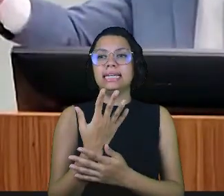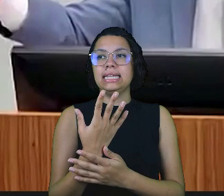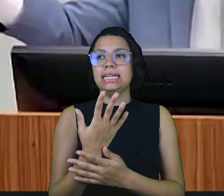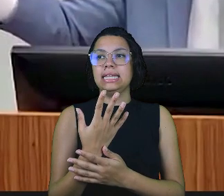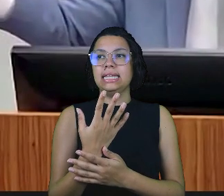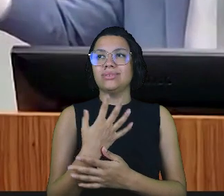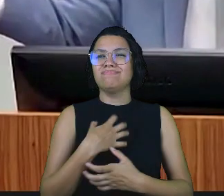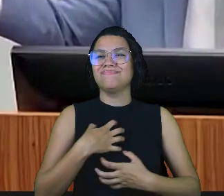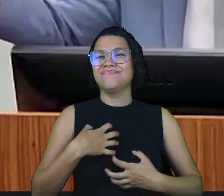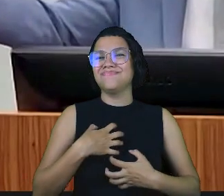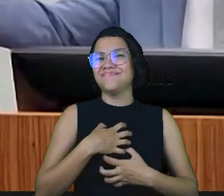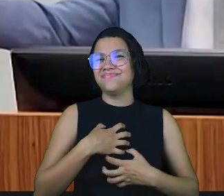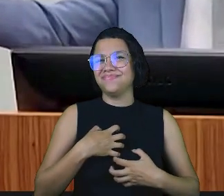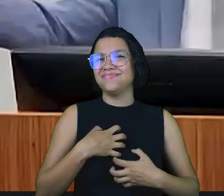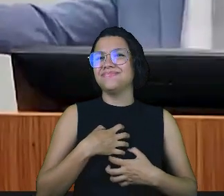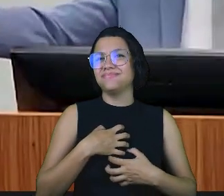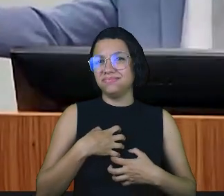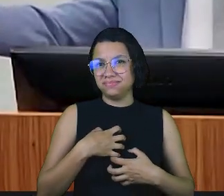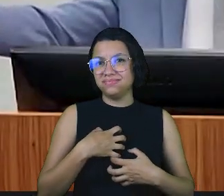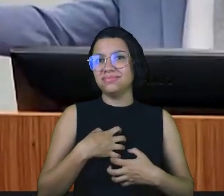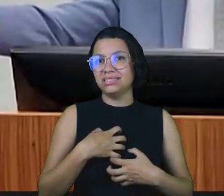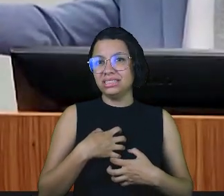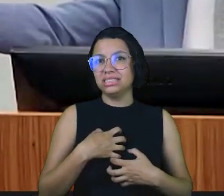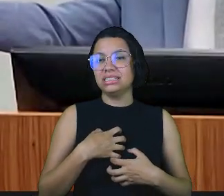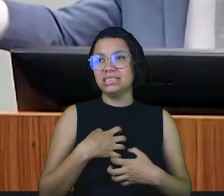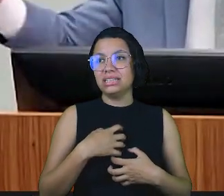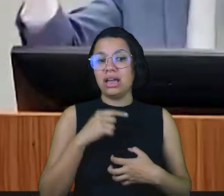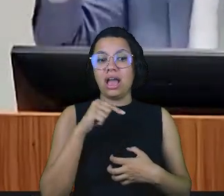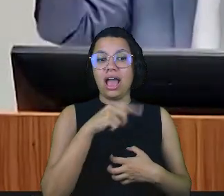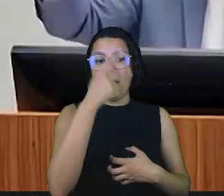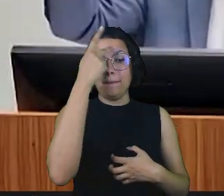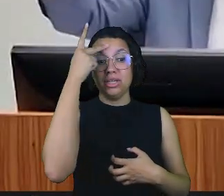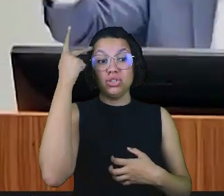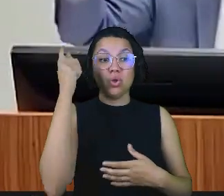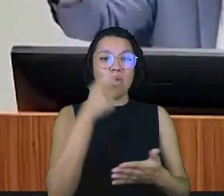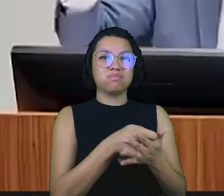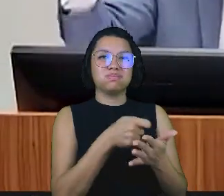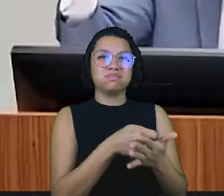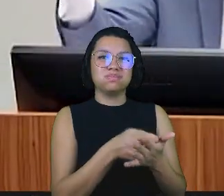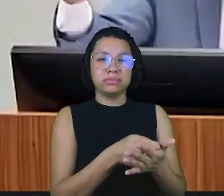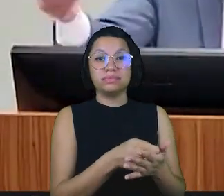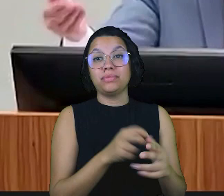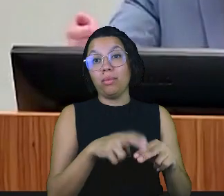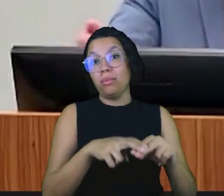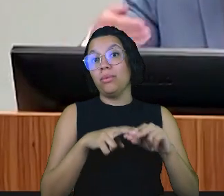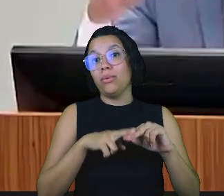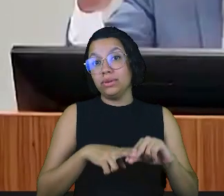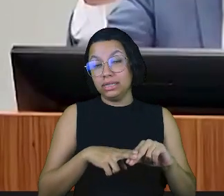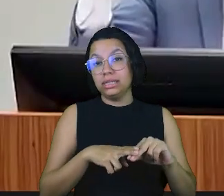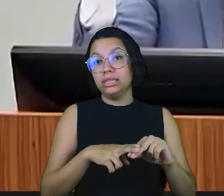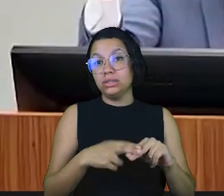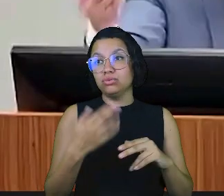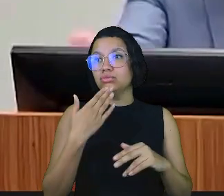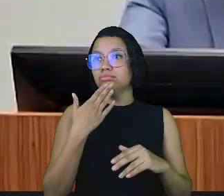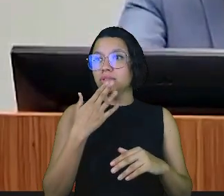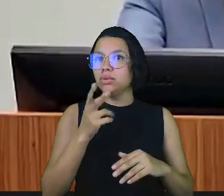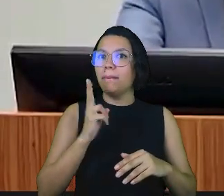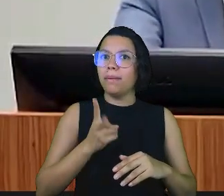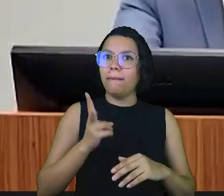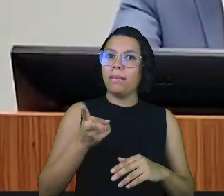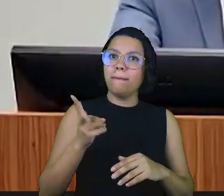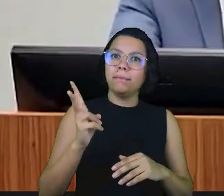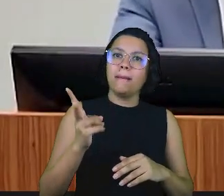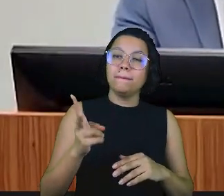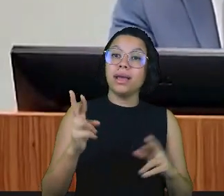desconforto para o executado. Por isso, as demandas incessantes no sentido de se